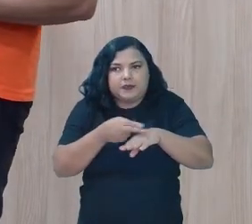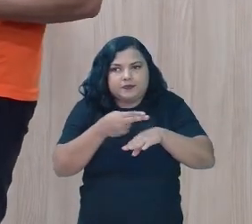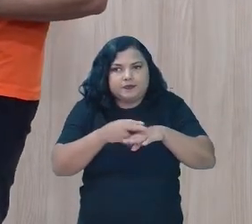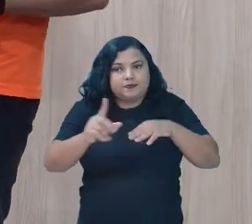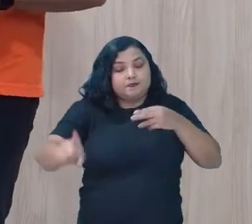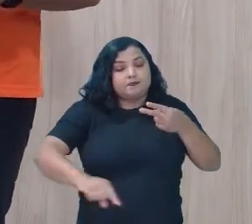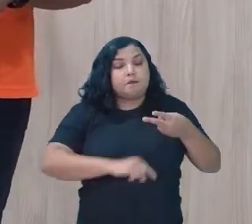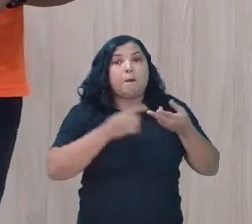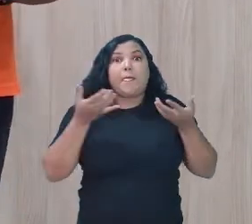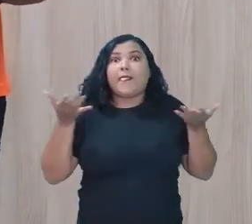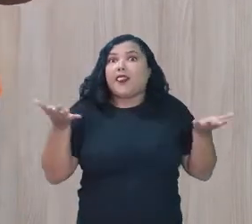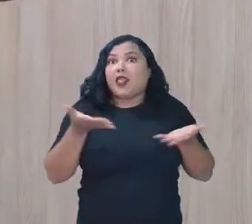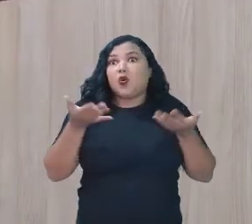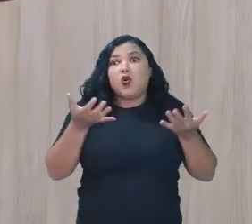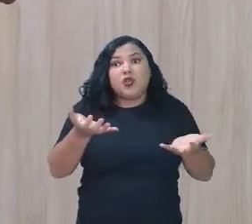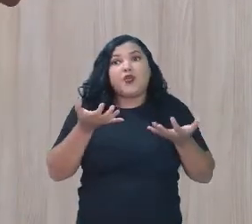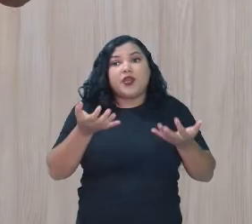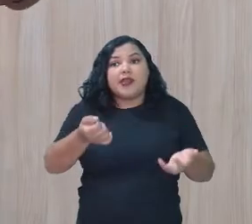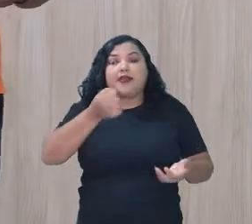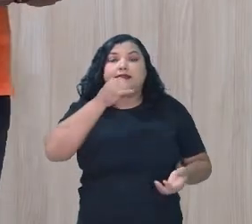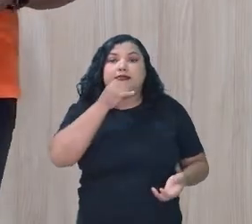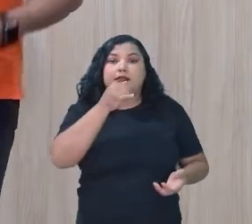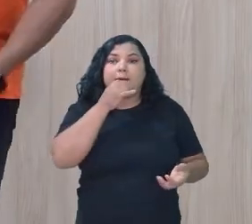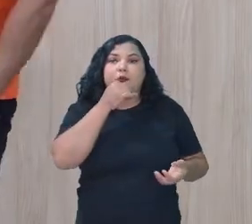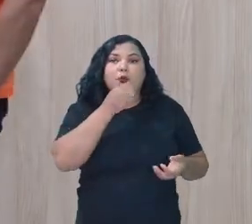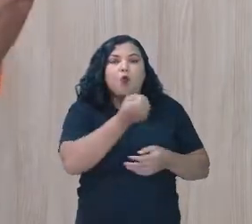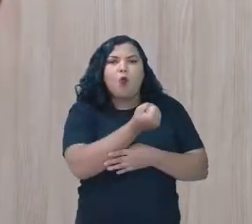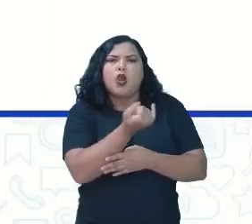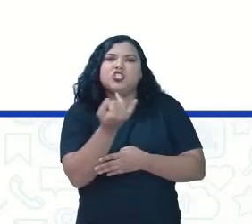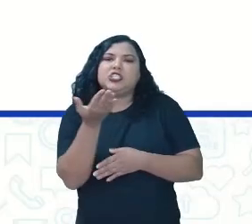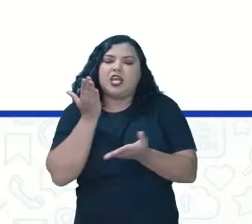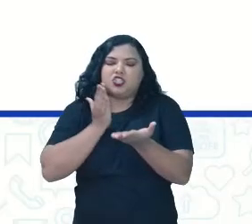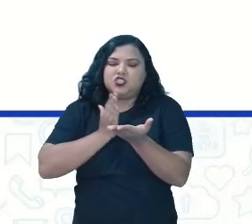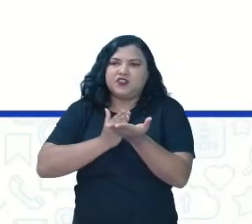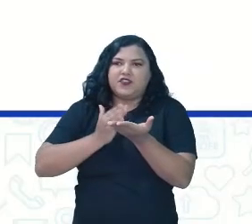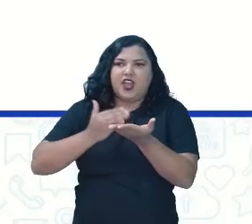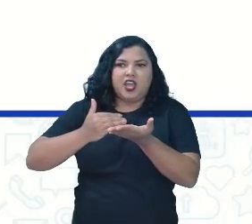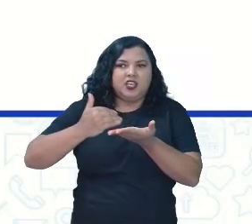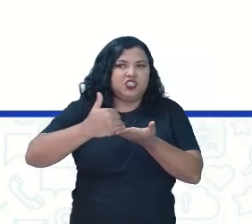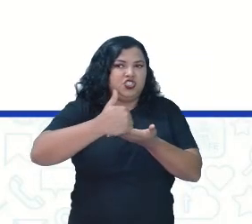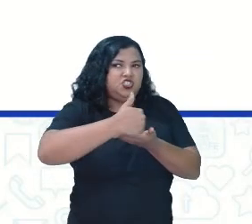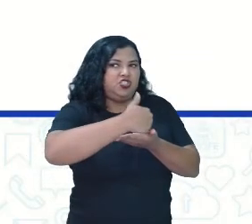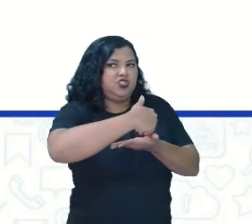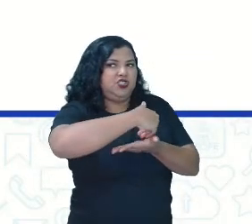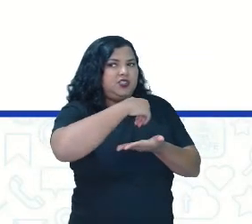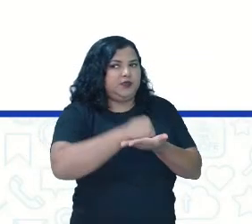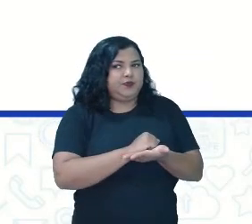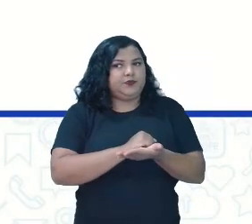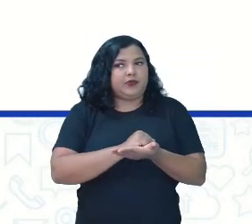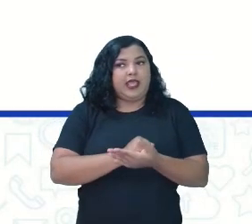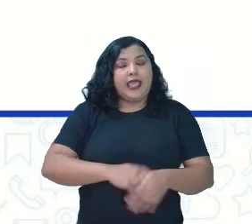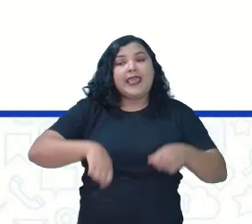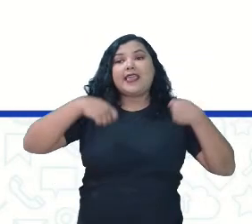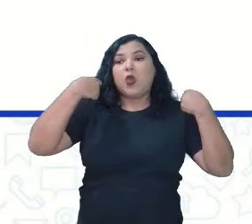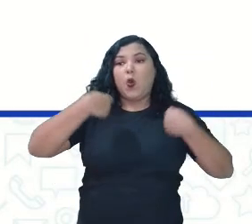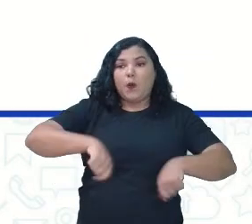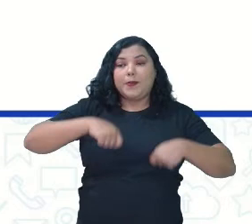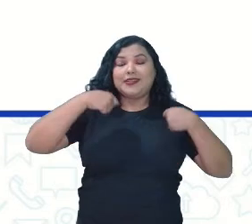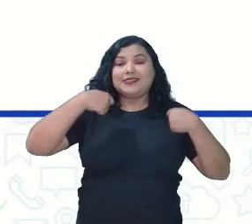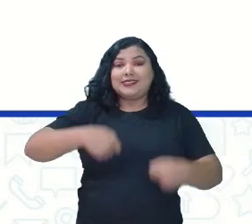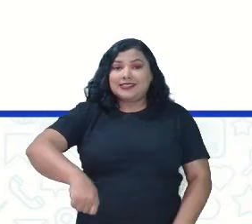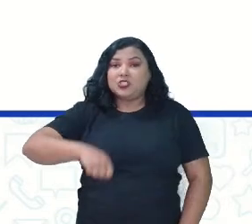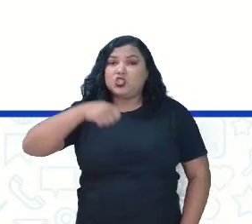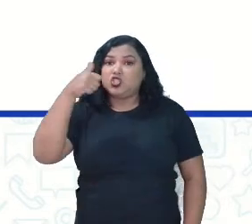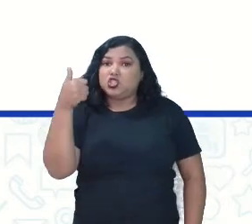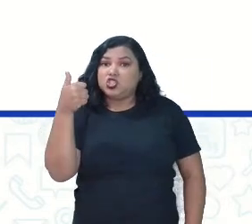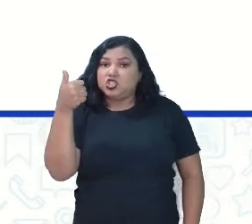fazer agora uma certa quantidade de porções, tá? Na qual eu preciso aí de 12 colheres de sopa de margarina.